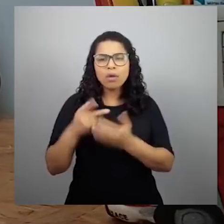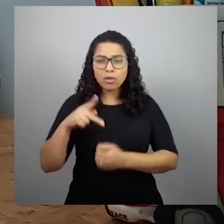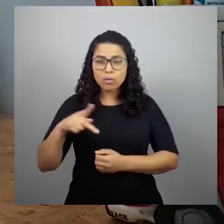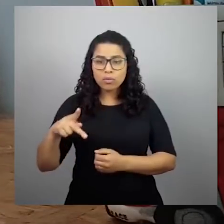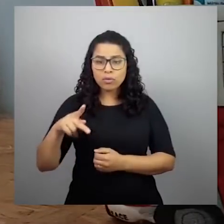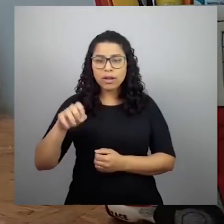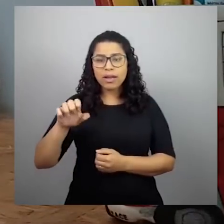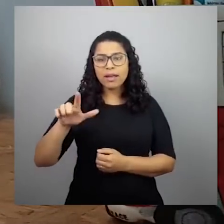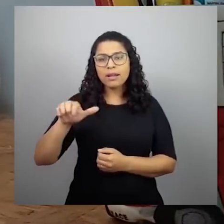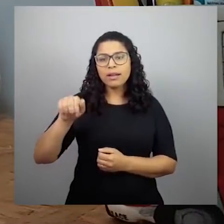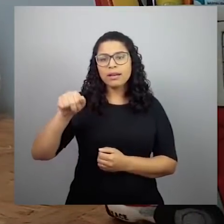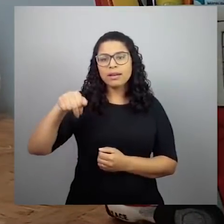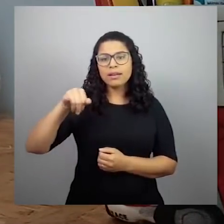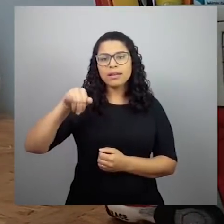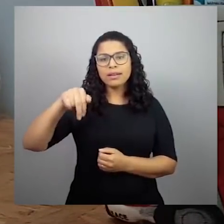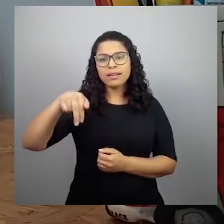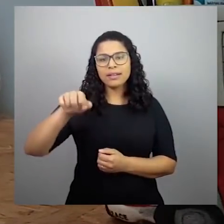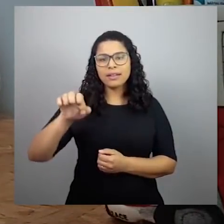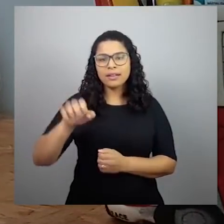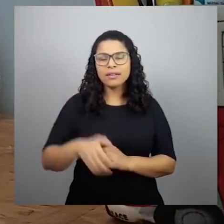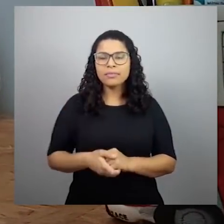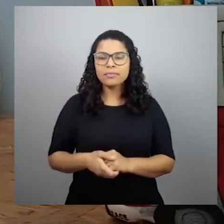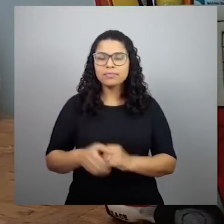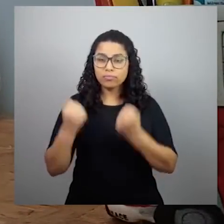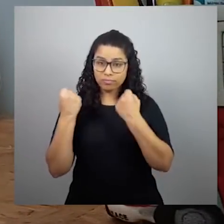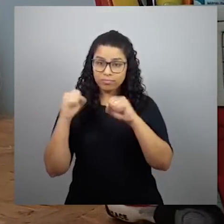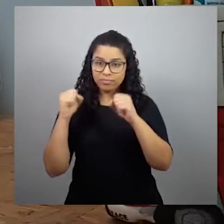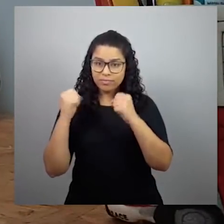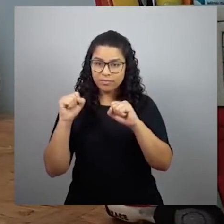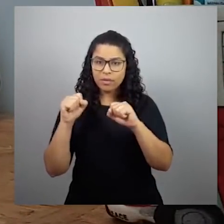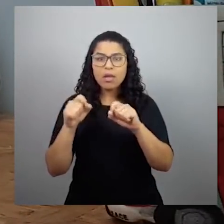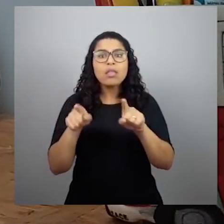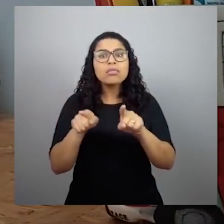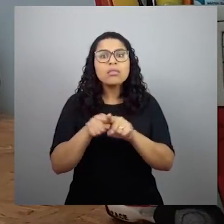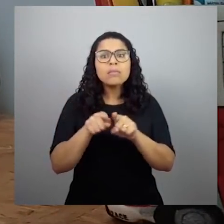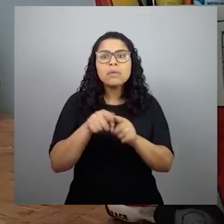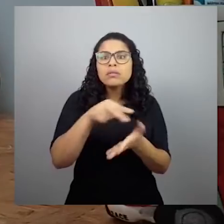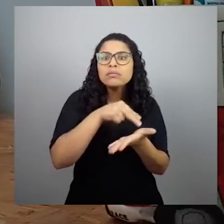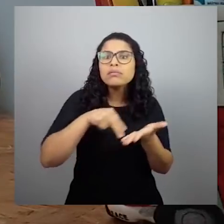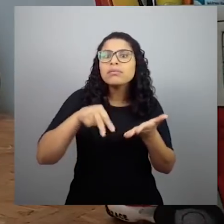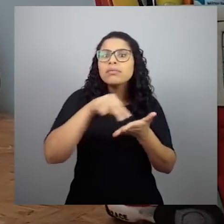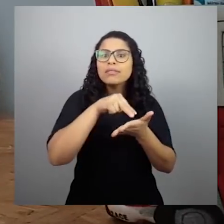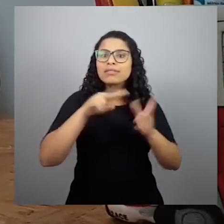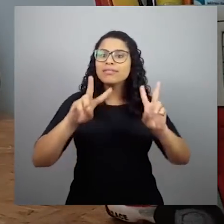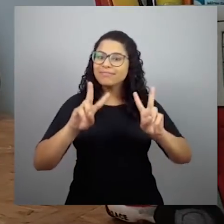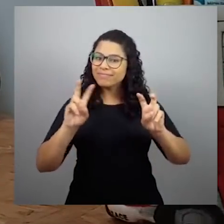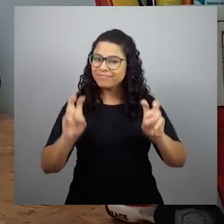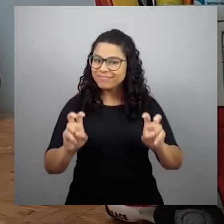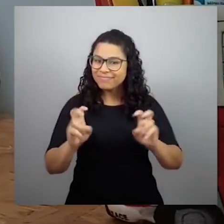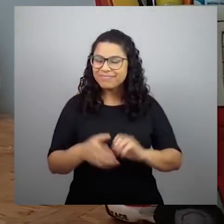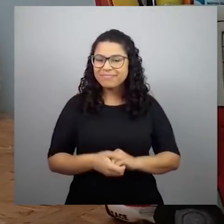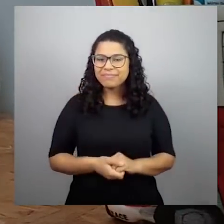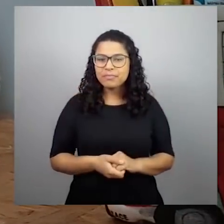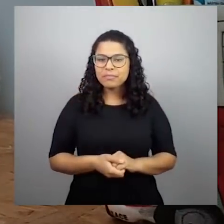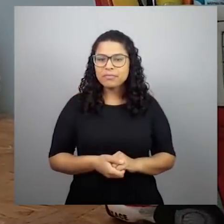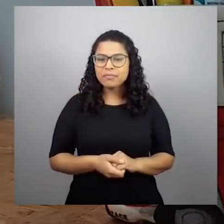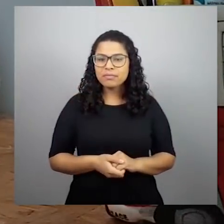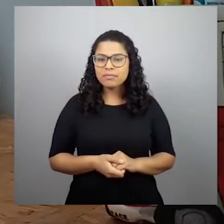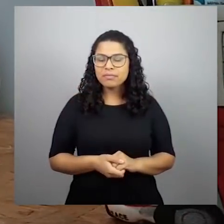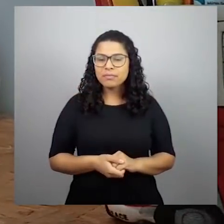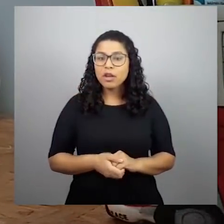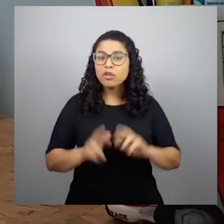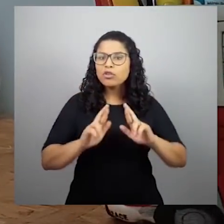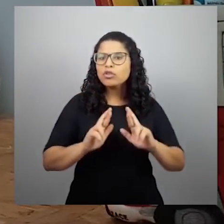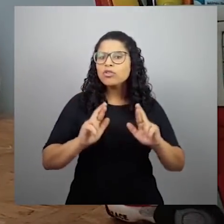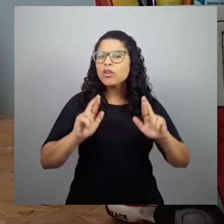de Educação Física, também está falando de dança no vídeo dela? Repararam que é um pouquinho diferente do que a